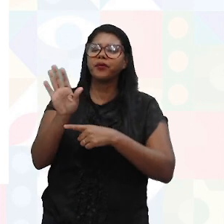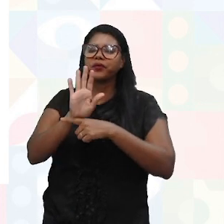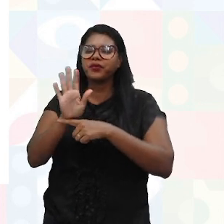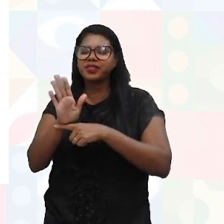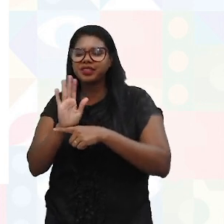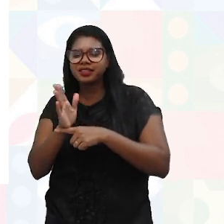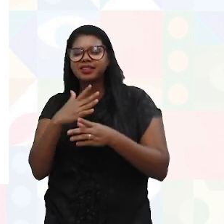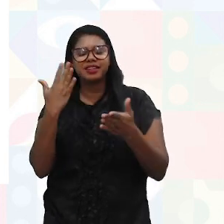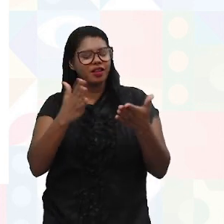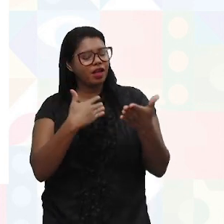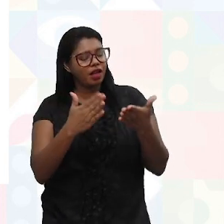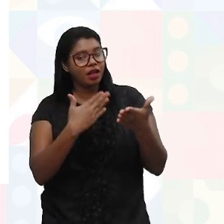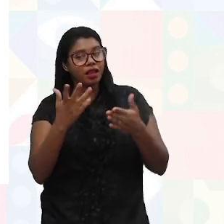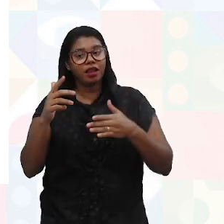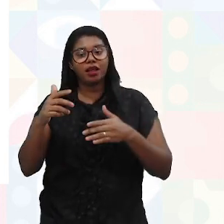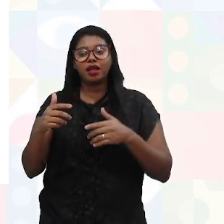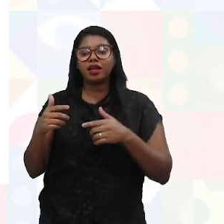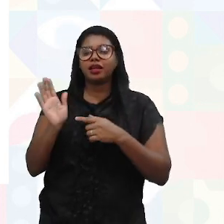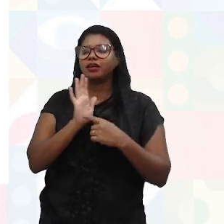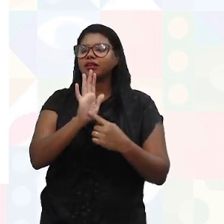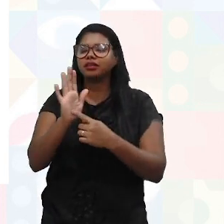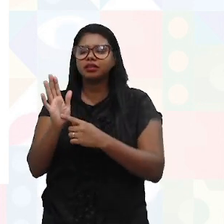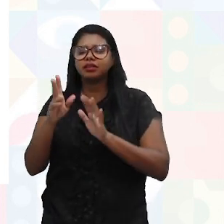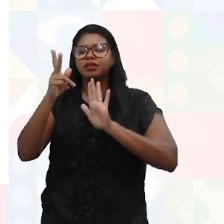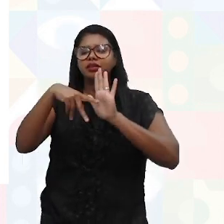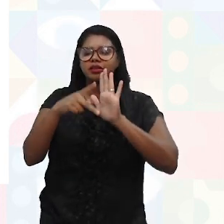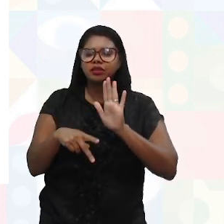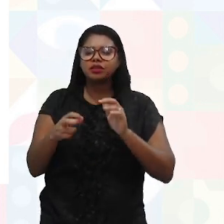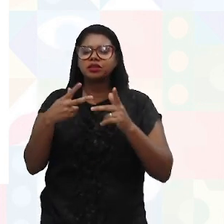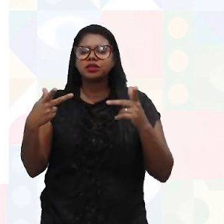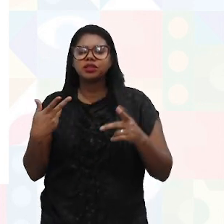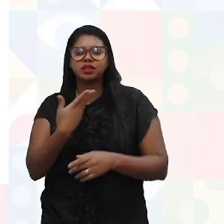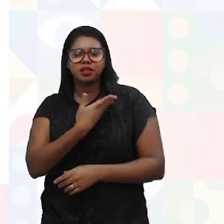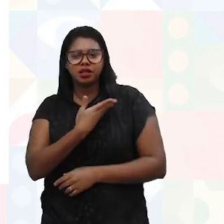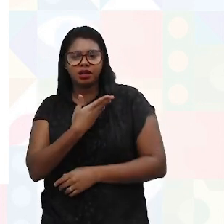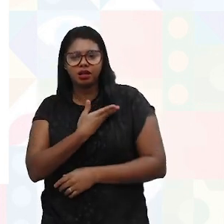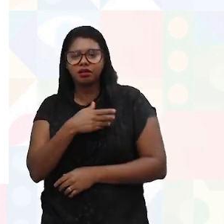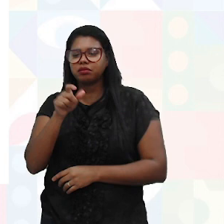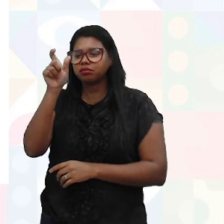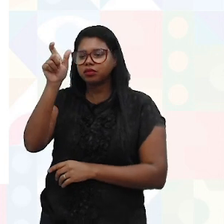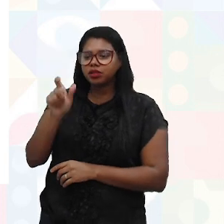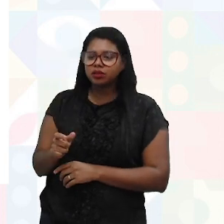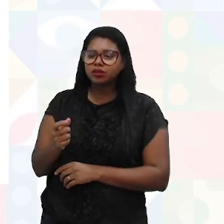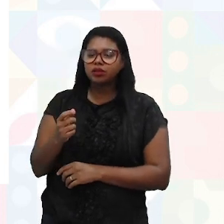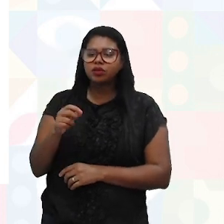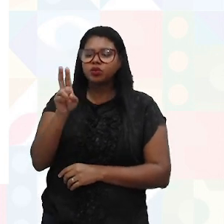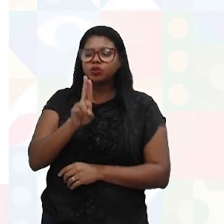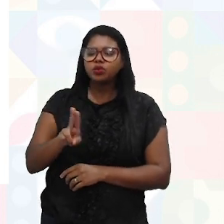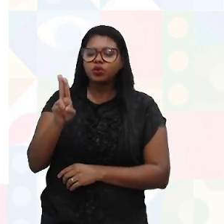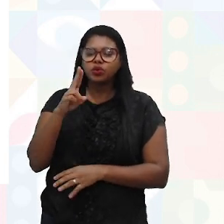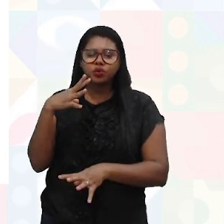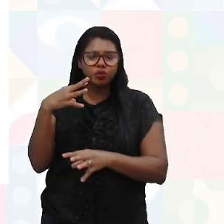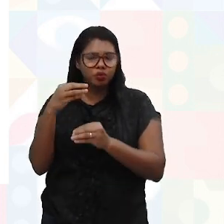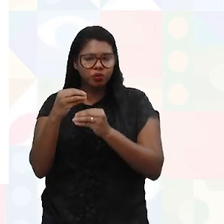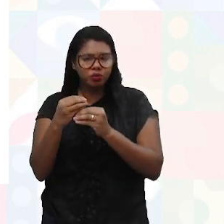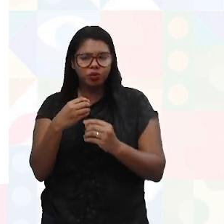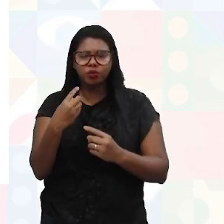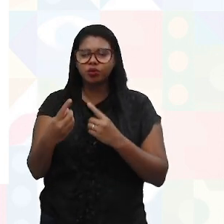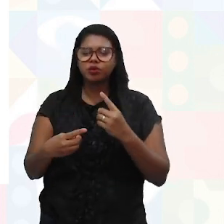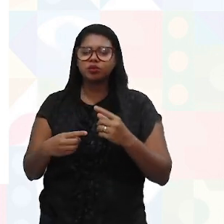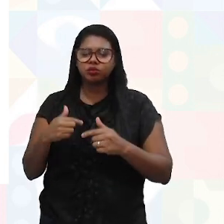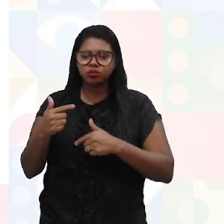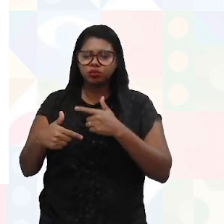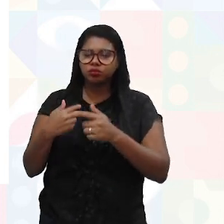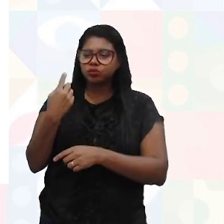de trabalho de amigos, de trabalho de outros artistas, mas aí a gente usa um pouco de cada para transformar o nosso próprio